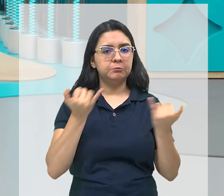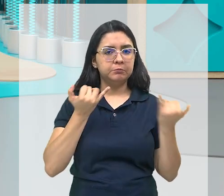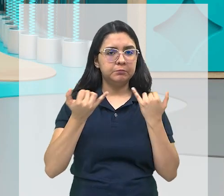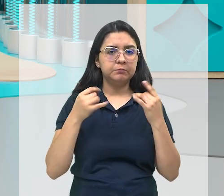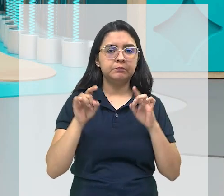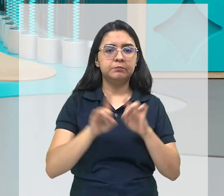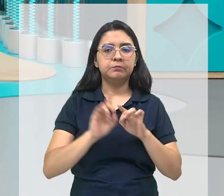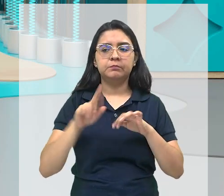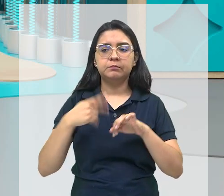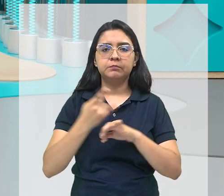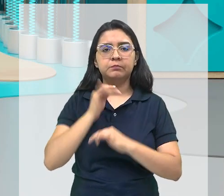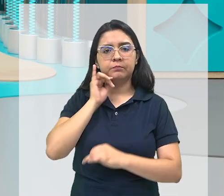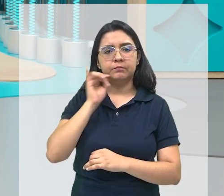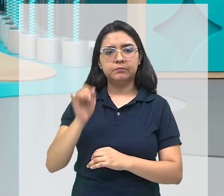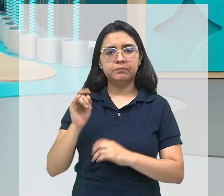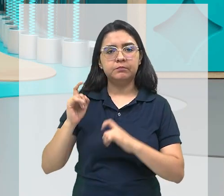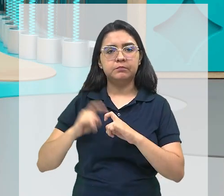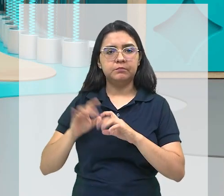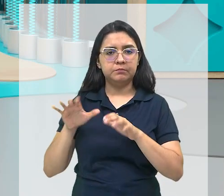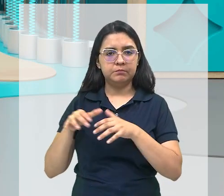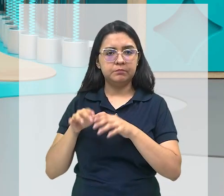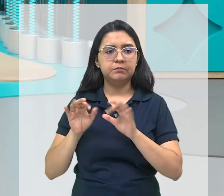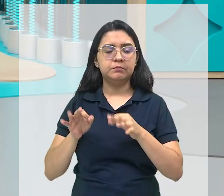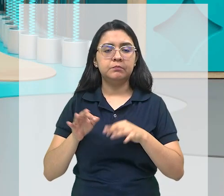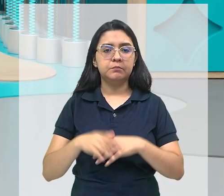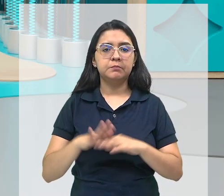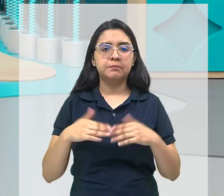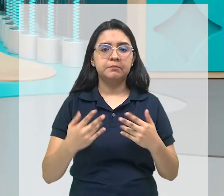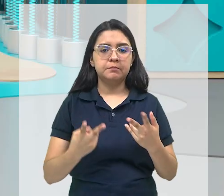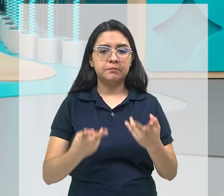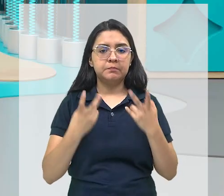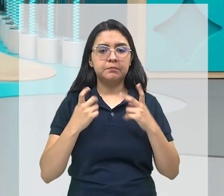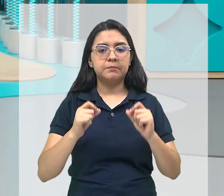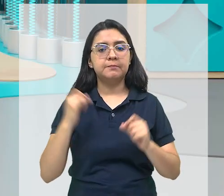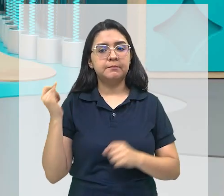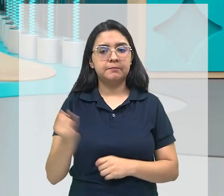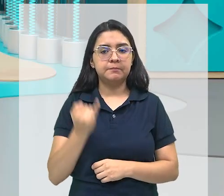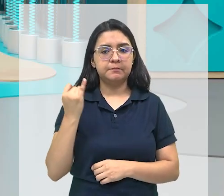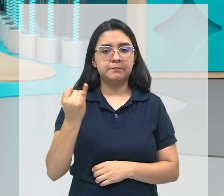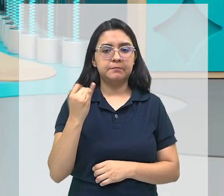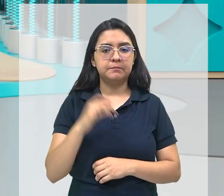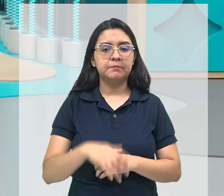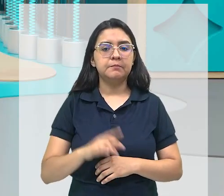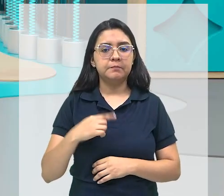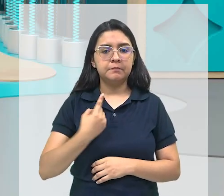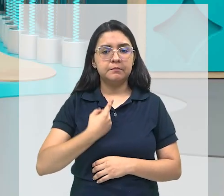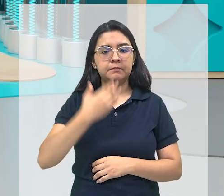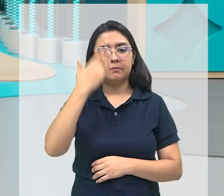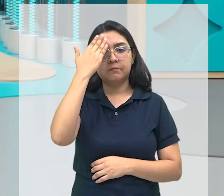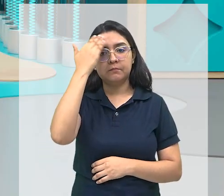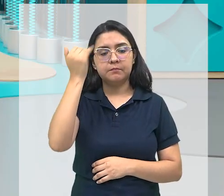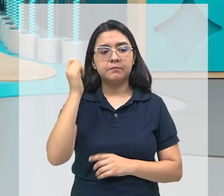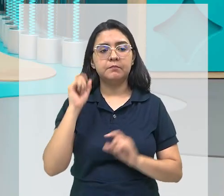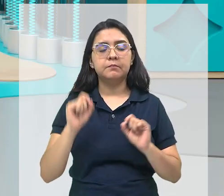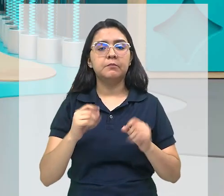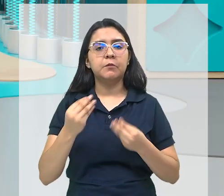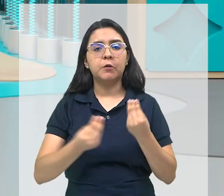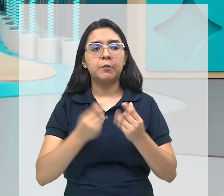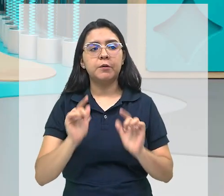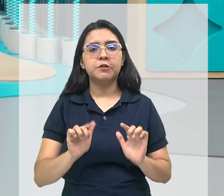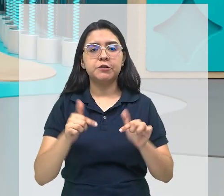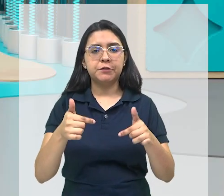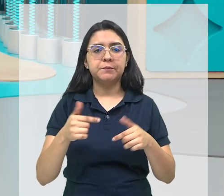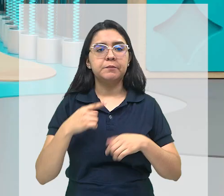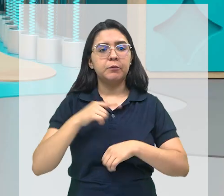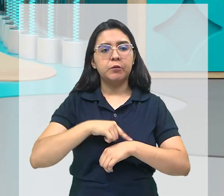informações para passar depois para a equipe médica. Então veja como é importante, né, nós sabermos o que fazer diante